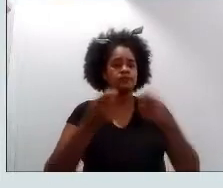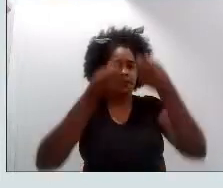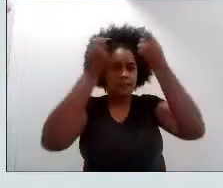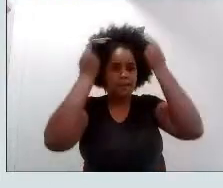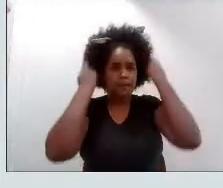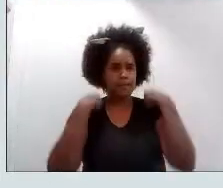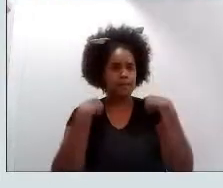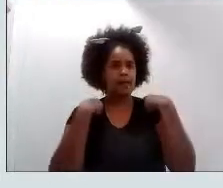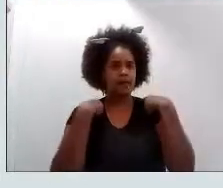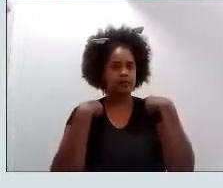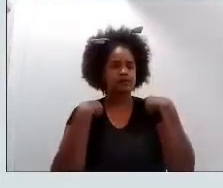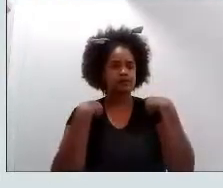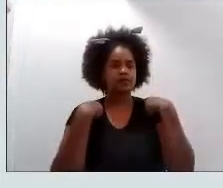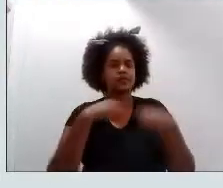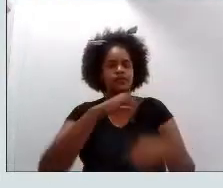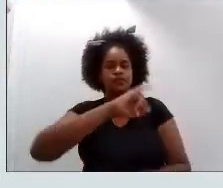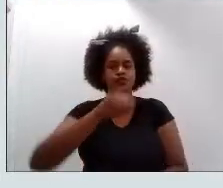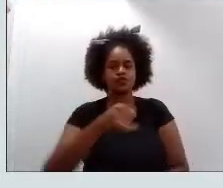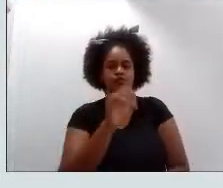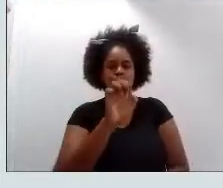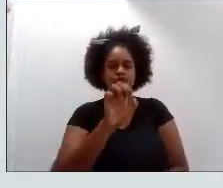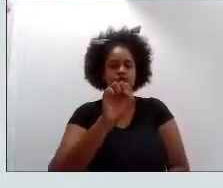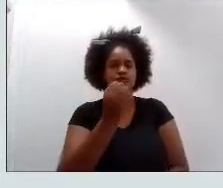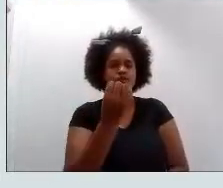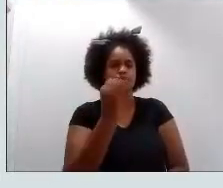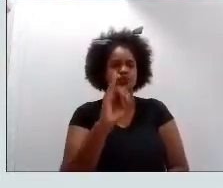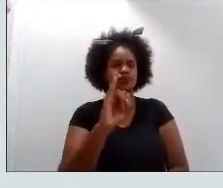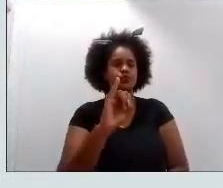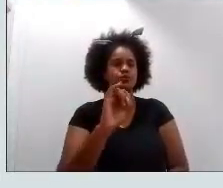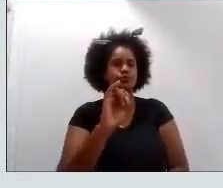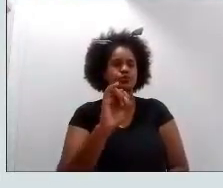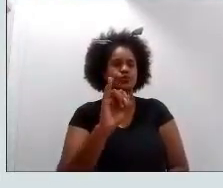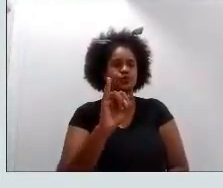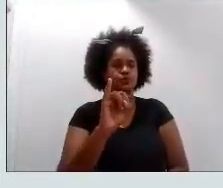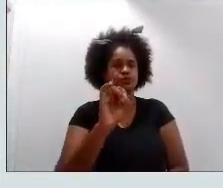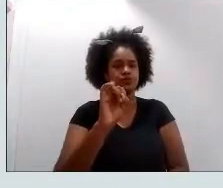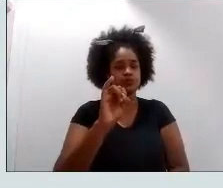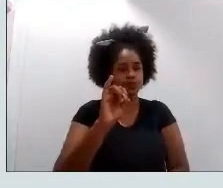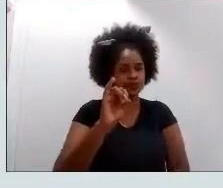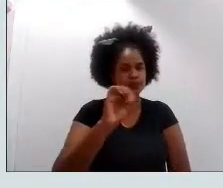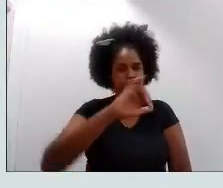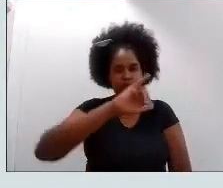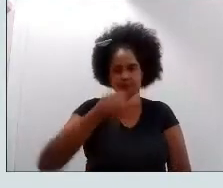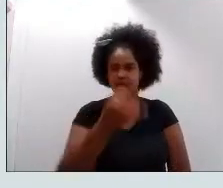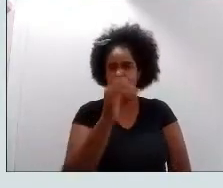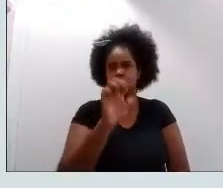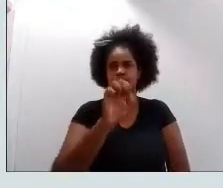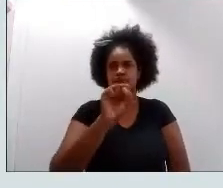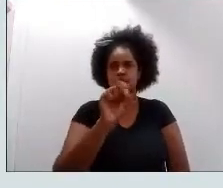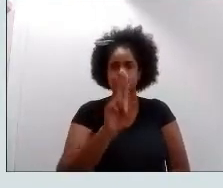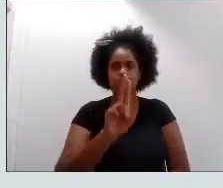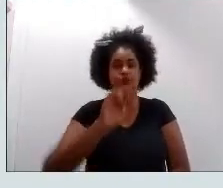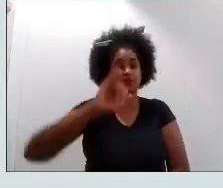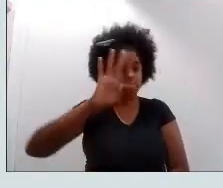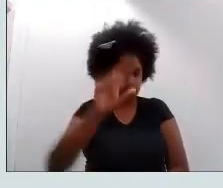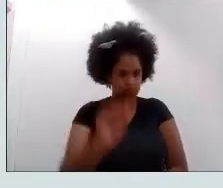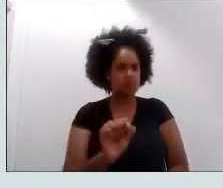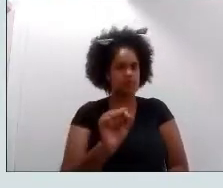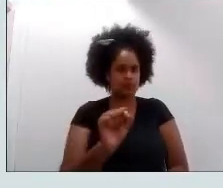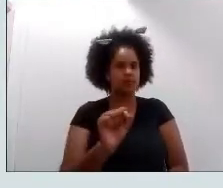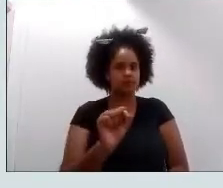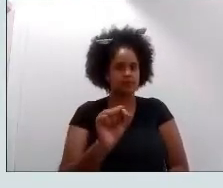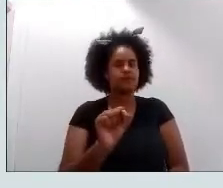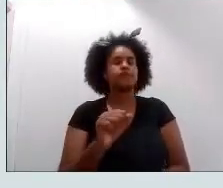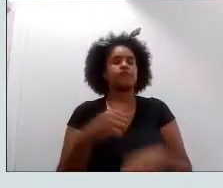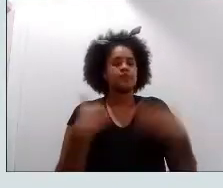diversas formas a conseguirem os interesses da coroa portuguesa, né, com a